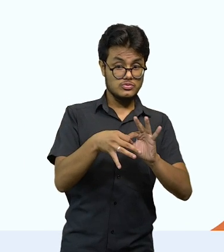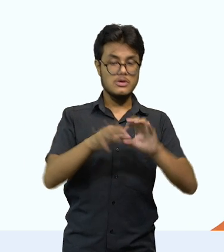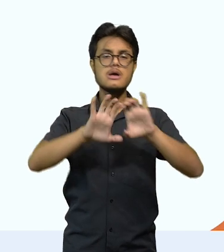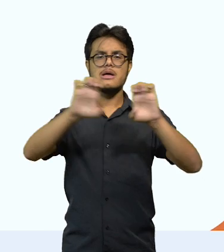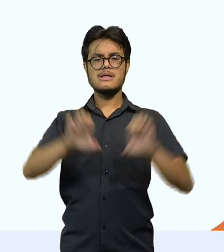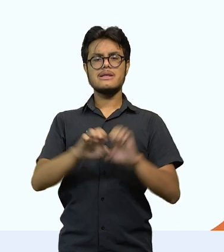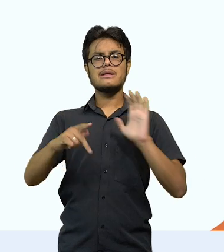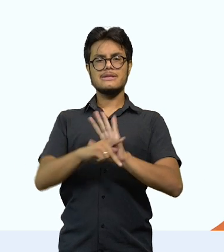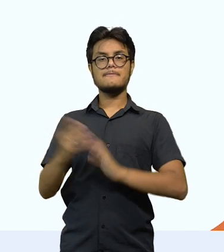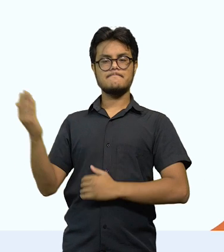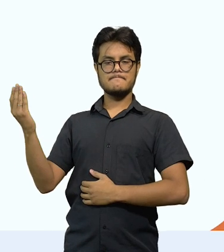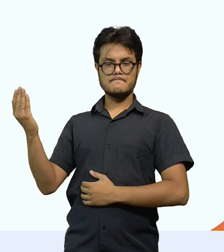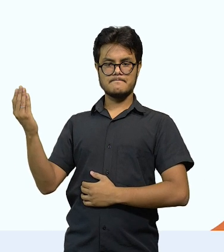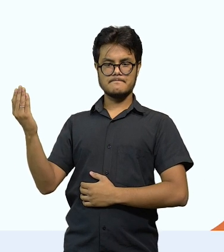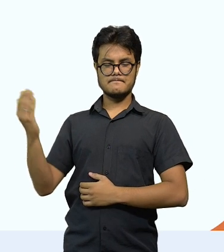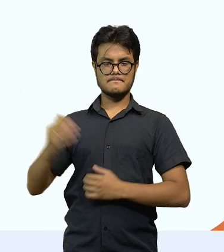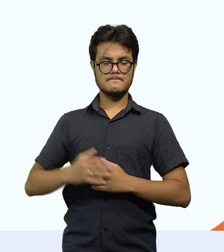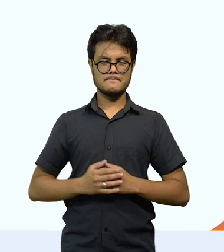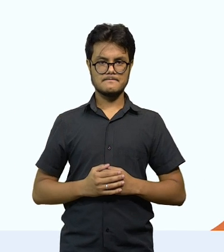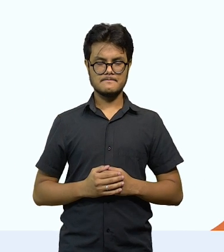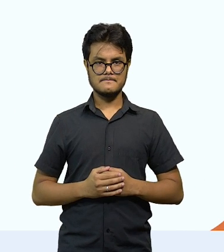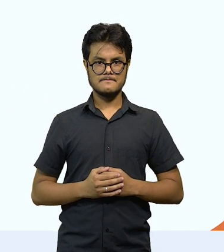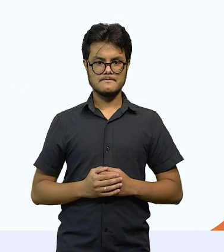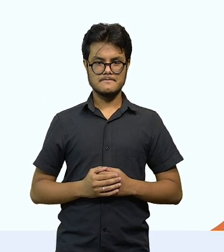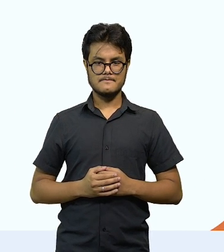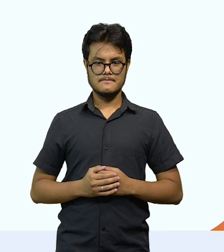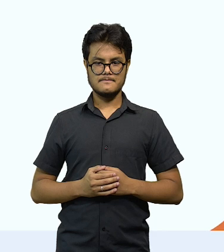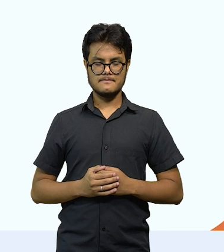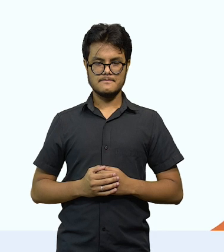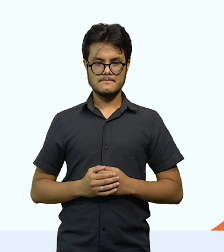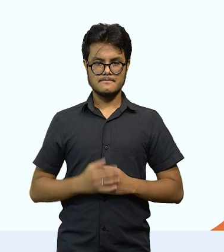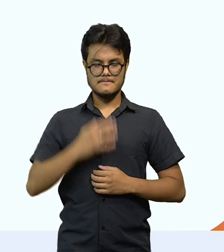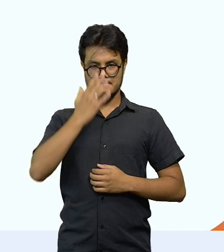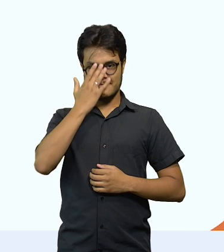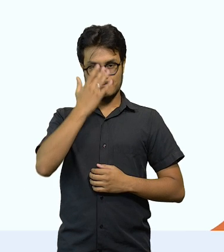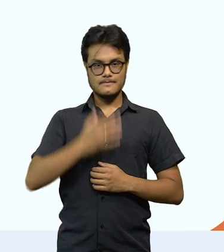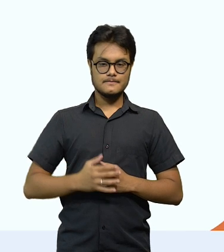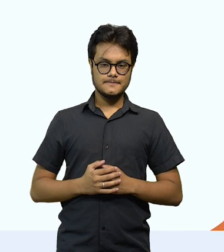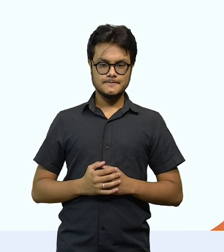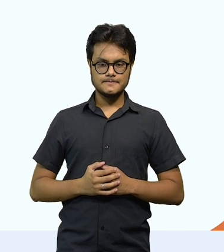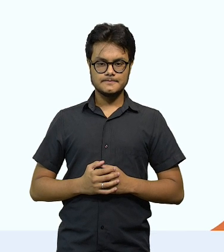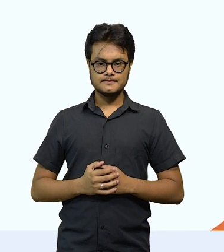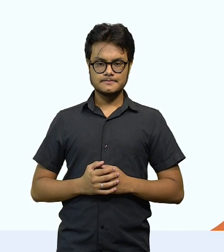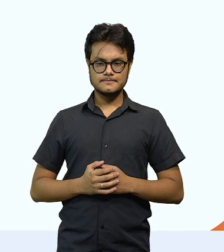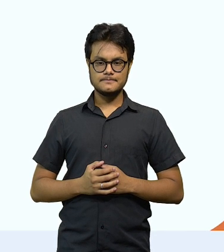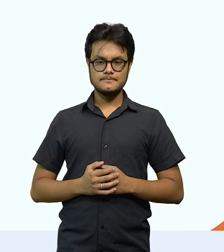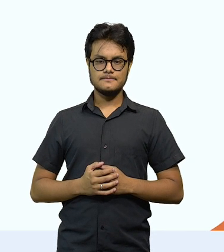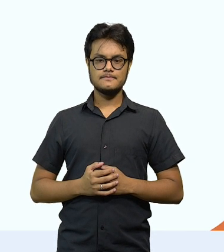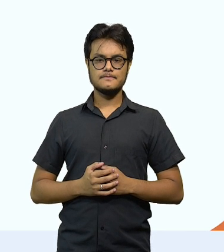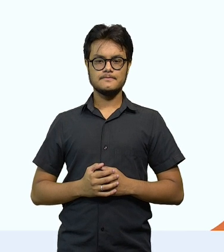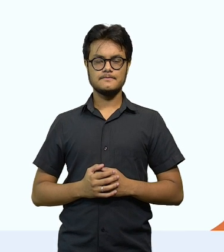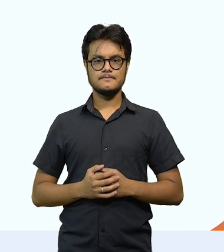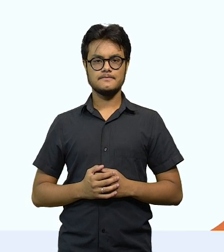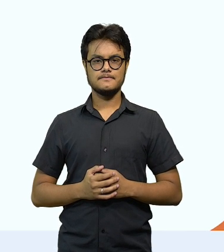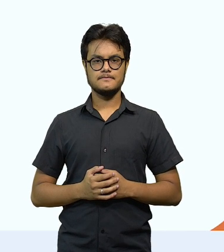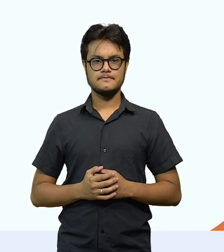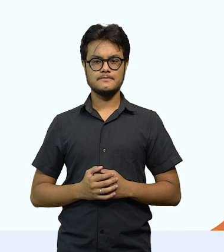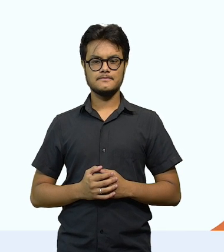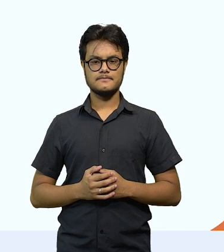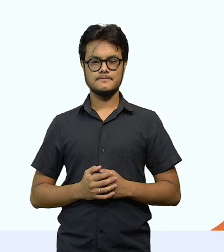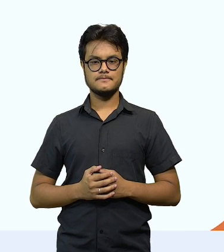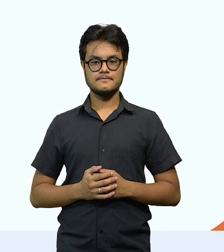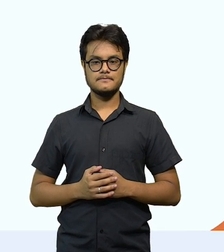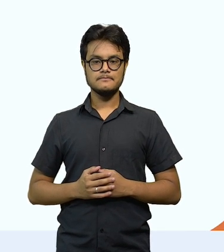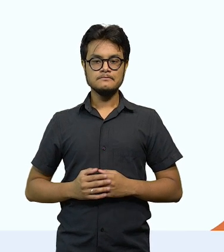a resistência elétrica externa, Rzão, com a resistência elétrica interna do resistor,